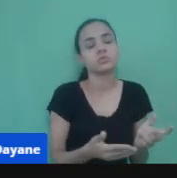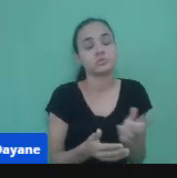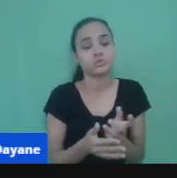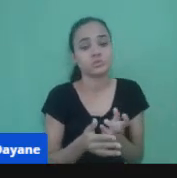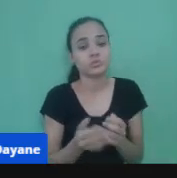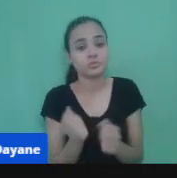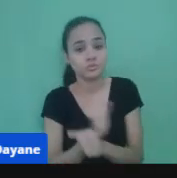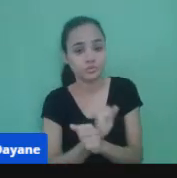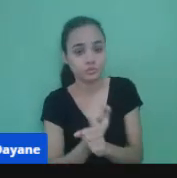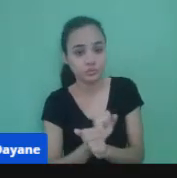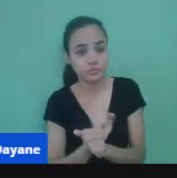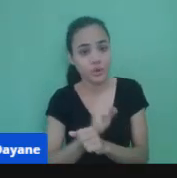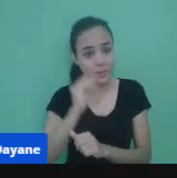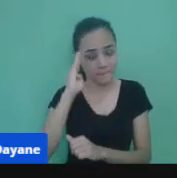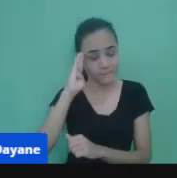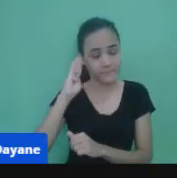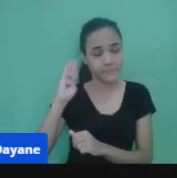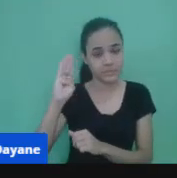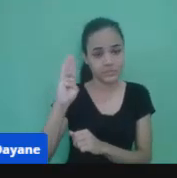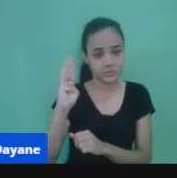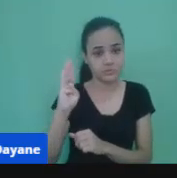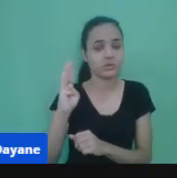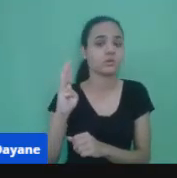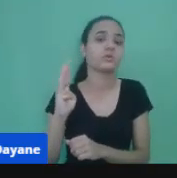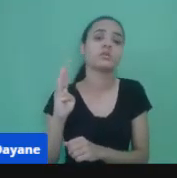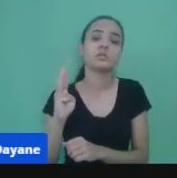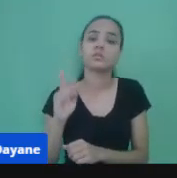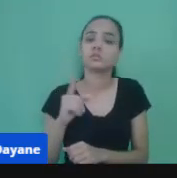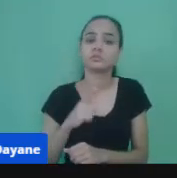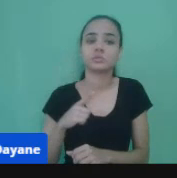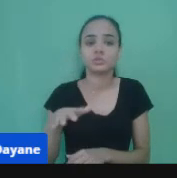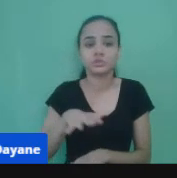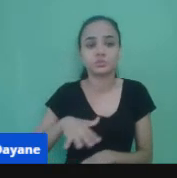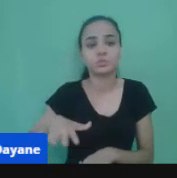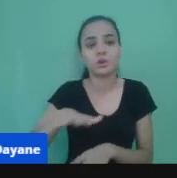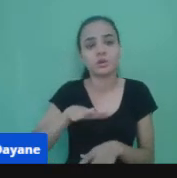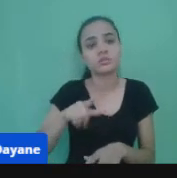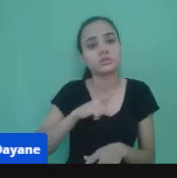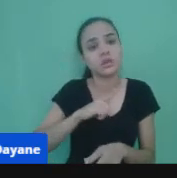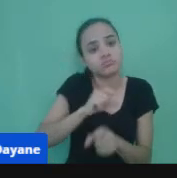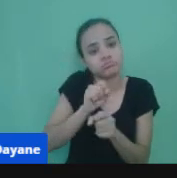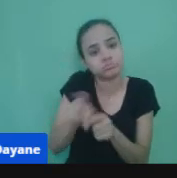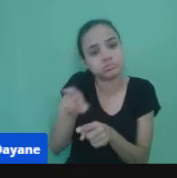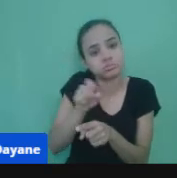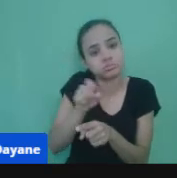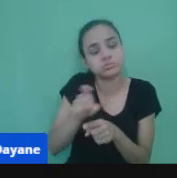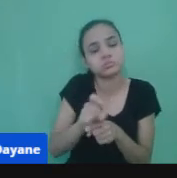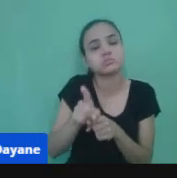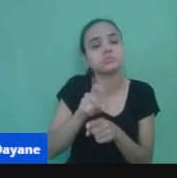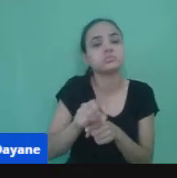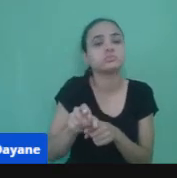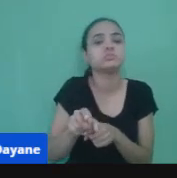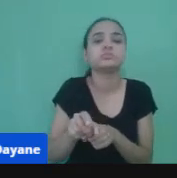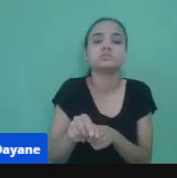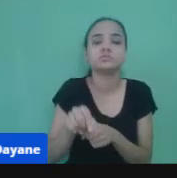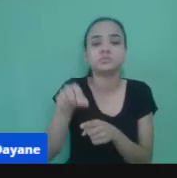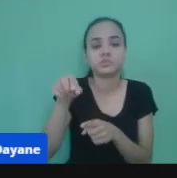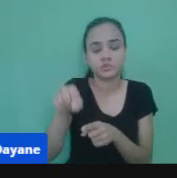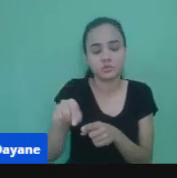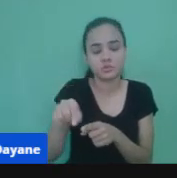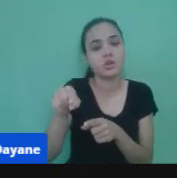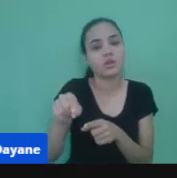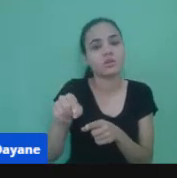modal, e que exige espaço e que é criticado ferreamente nesse documentário como sendo um dos